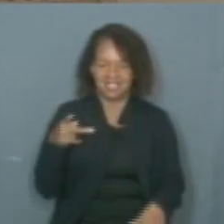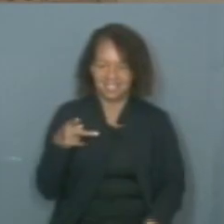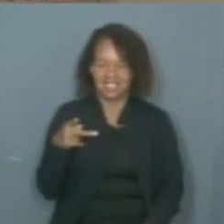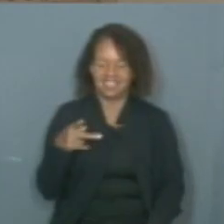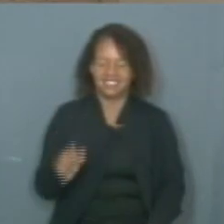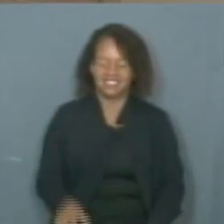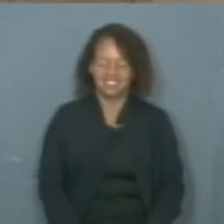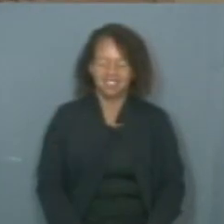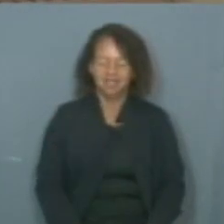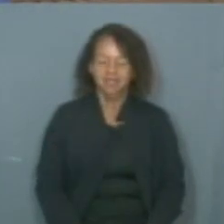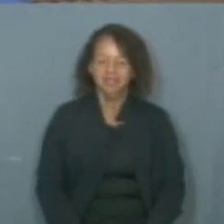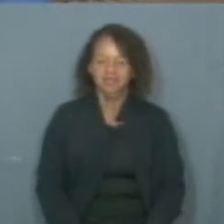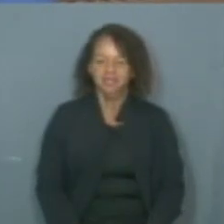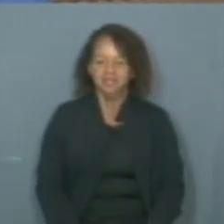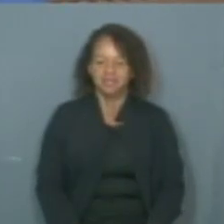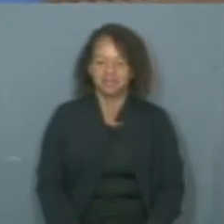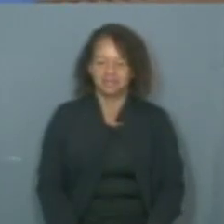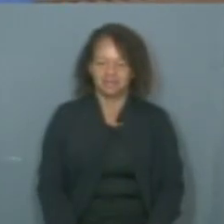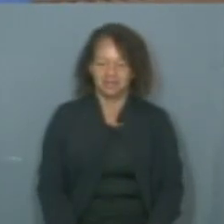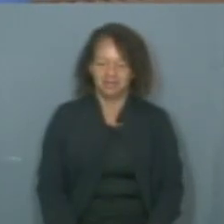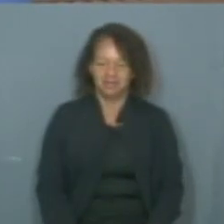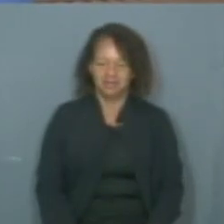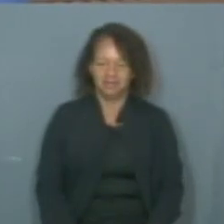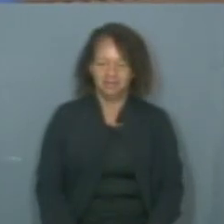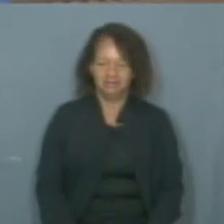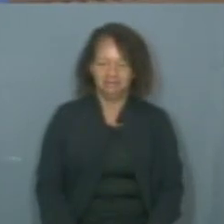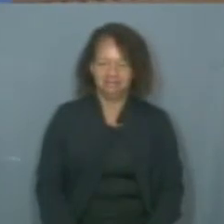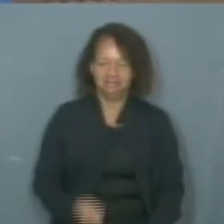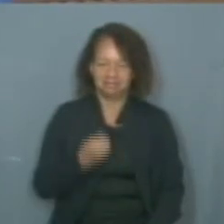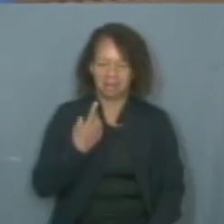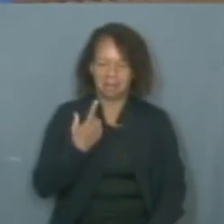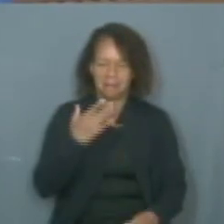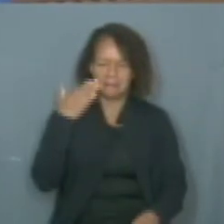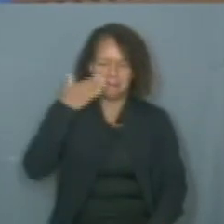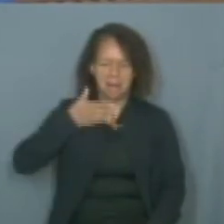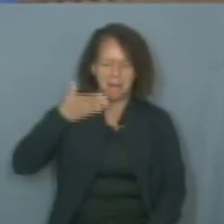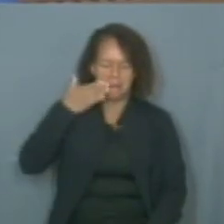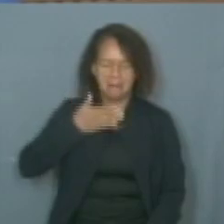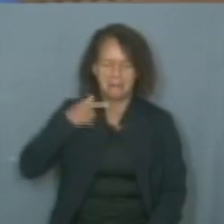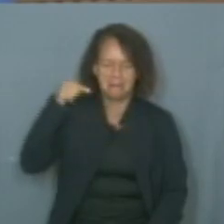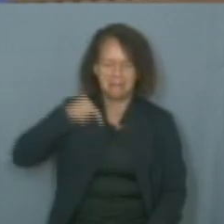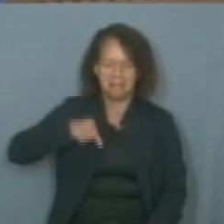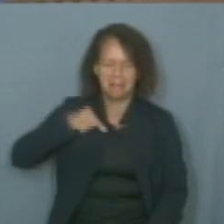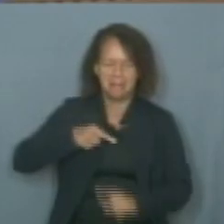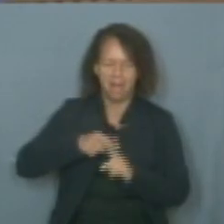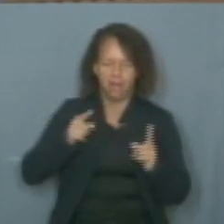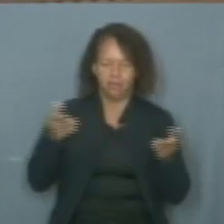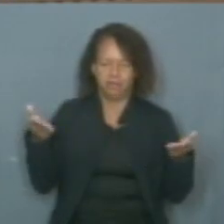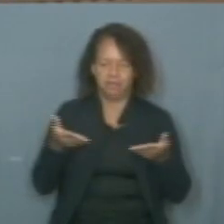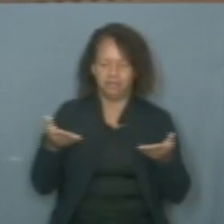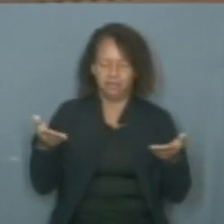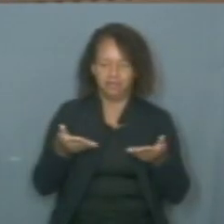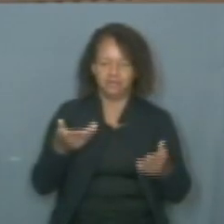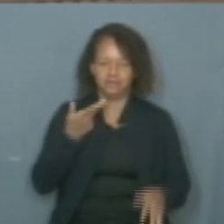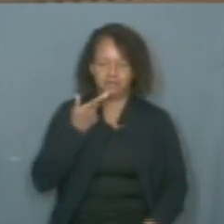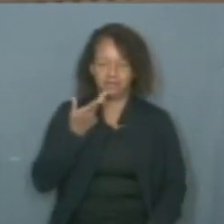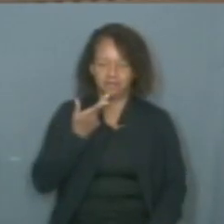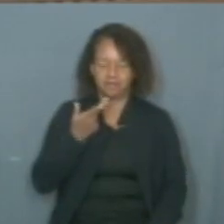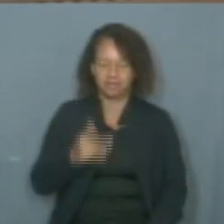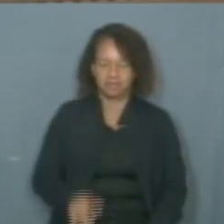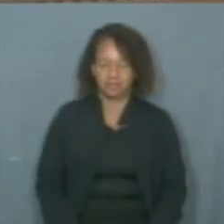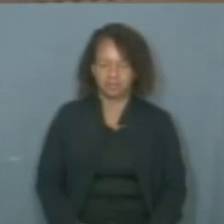boa tarde a todos. Caramba, grande discurso aqui que a gente ouviu, mas hoje eu